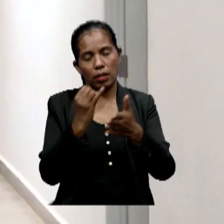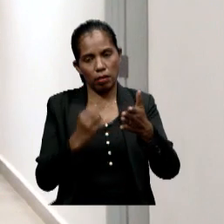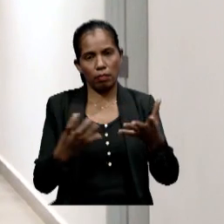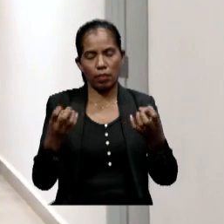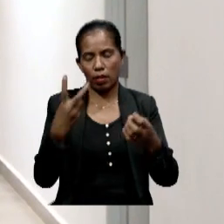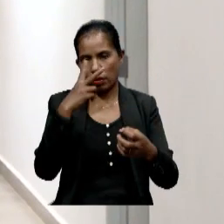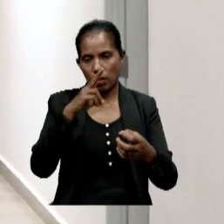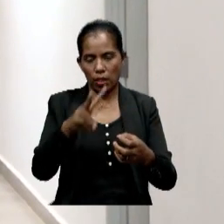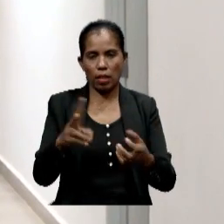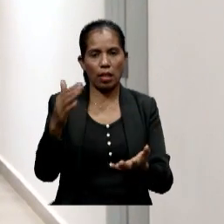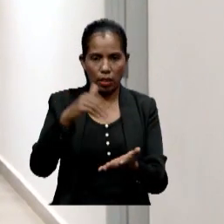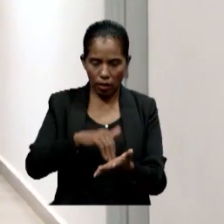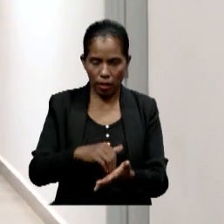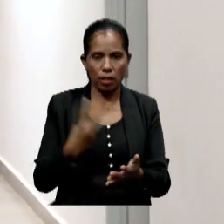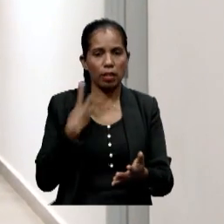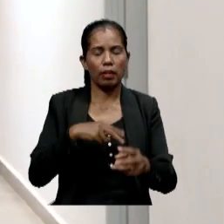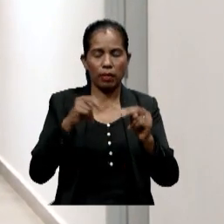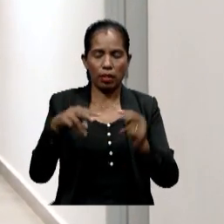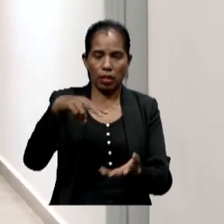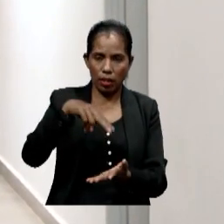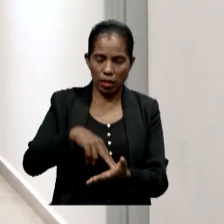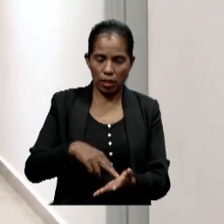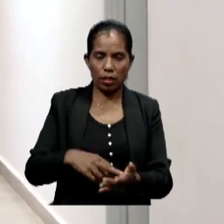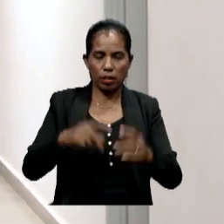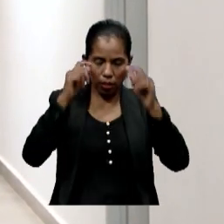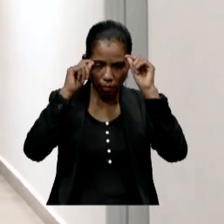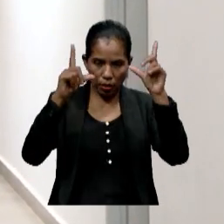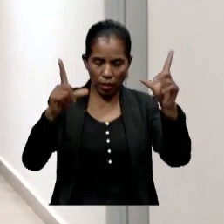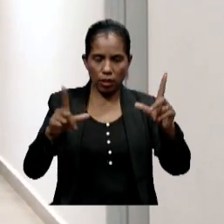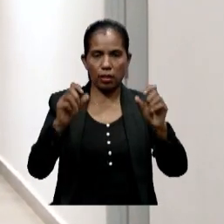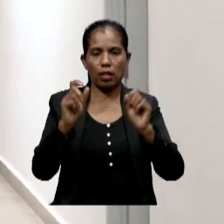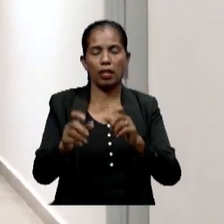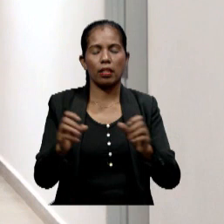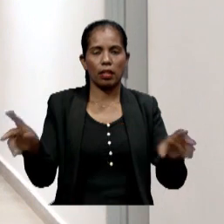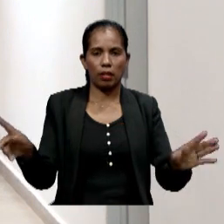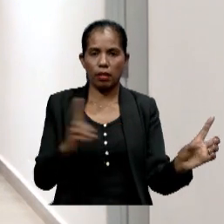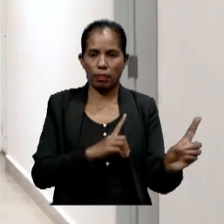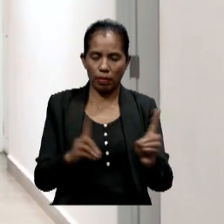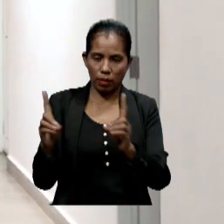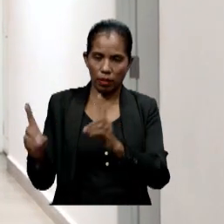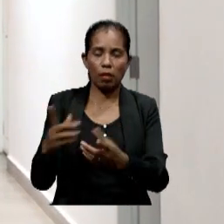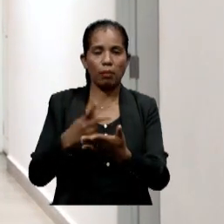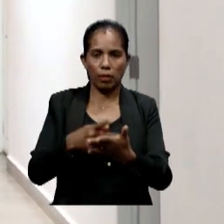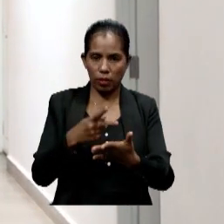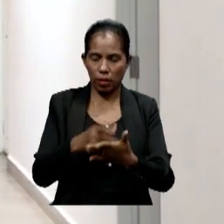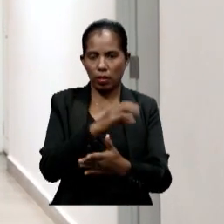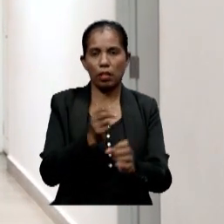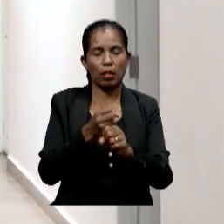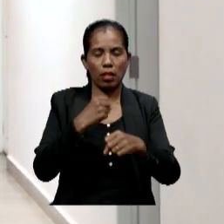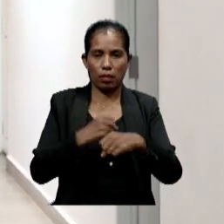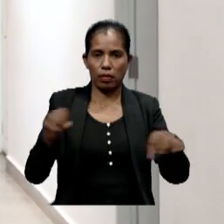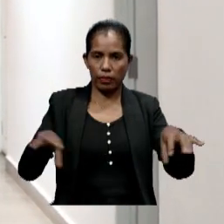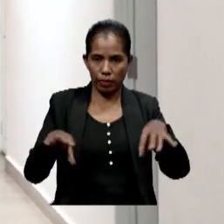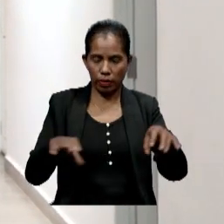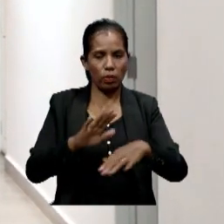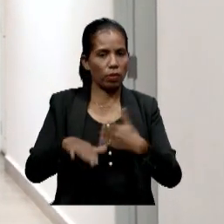avaliação. Ita precisa estabelece entidade local Timor-Leste nian nebe se implementa mos projeto ne no halo serviço hirak